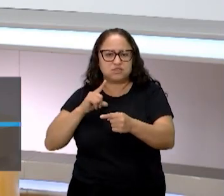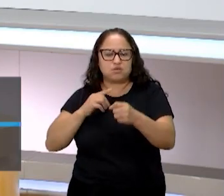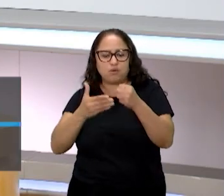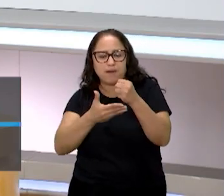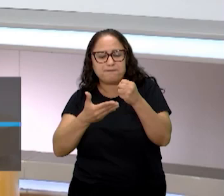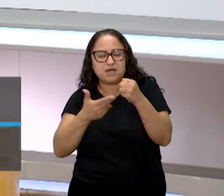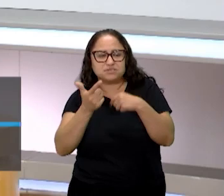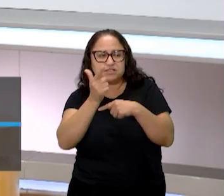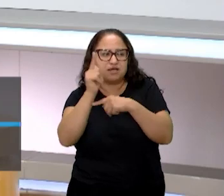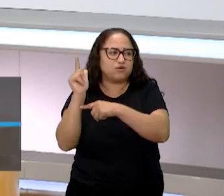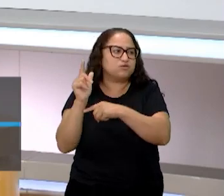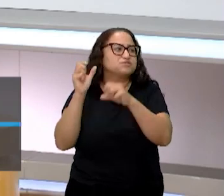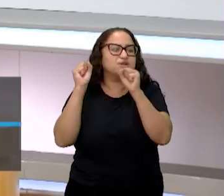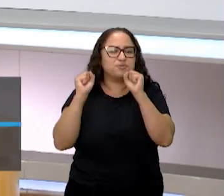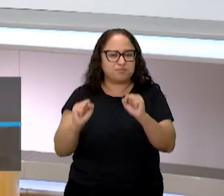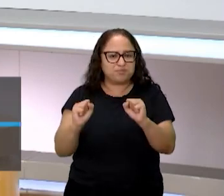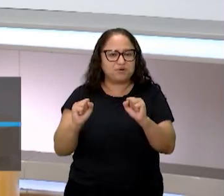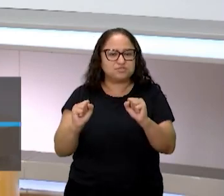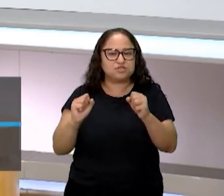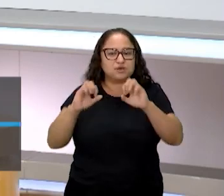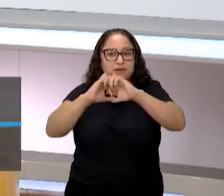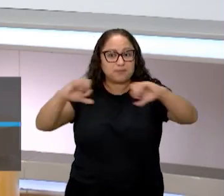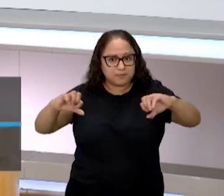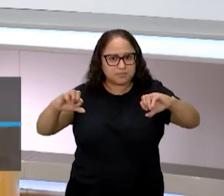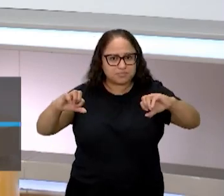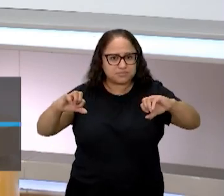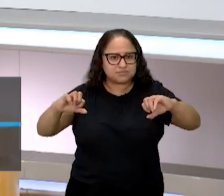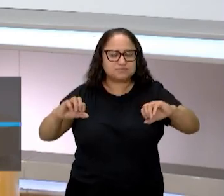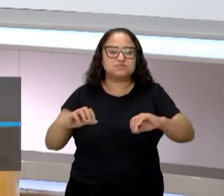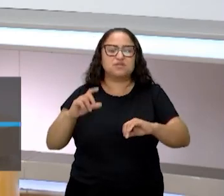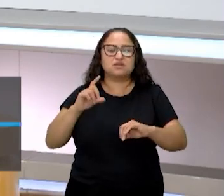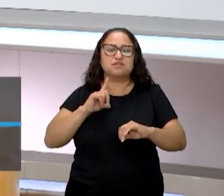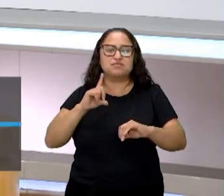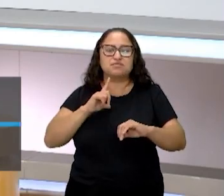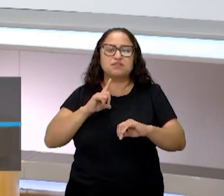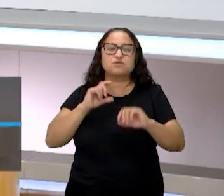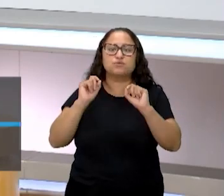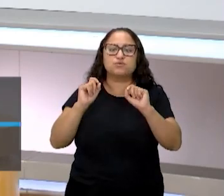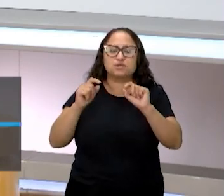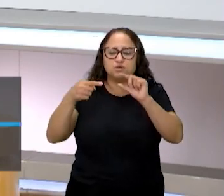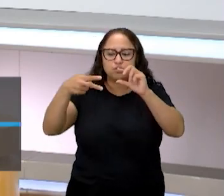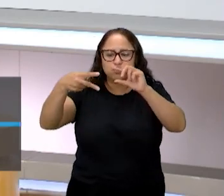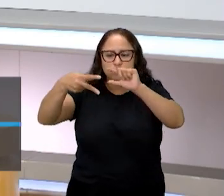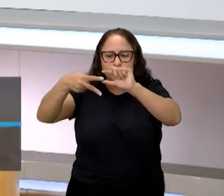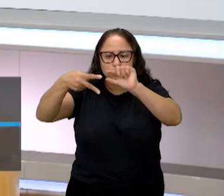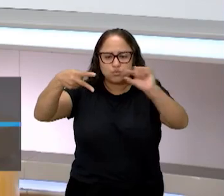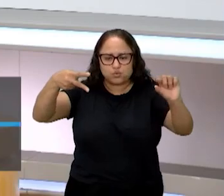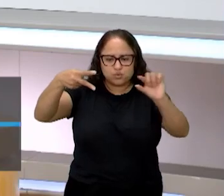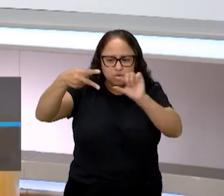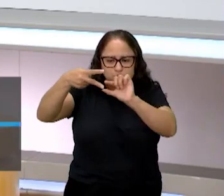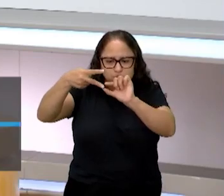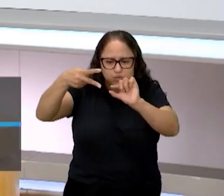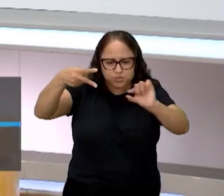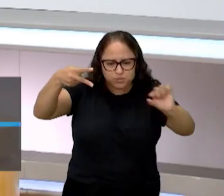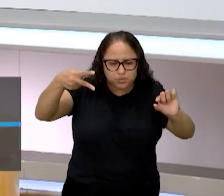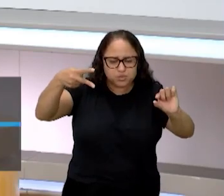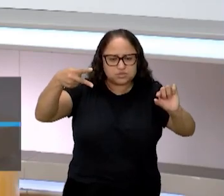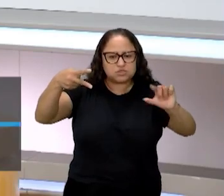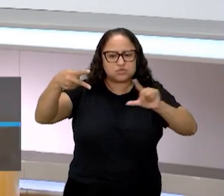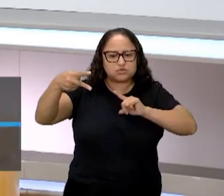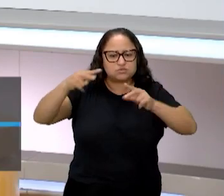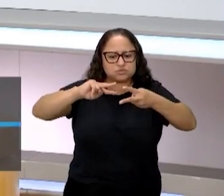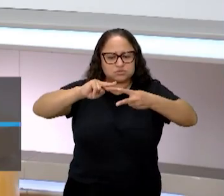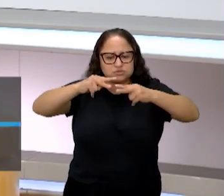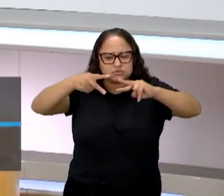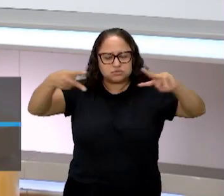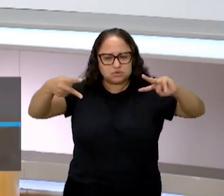outra, elas podem então se romper. E aí eu tenho fitas, né, essas duas fitas de DNA